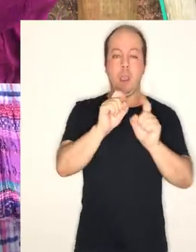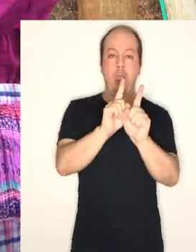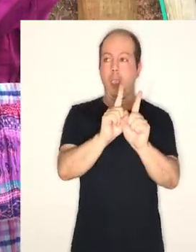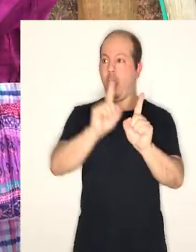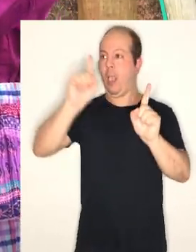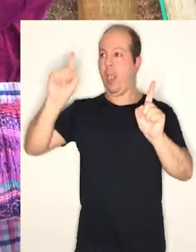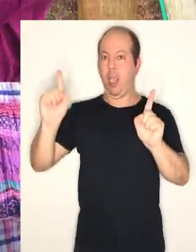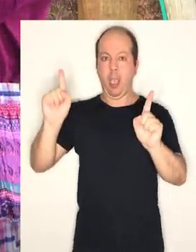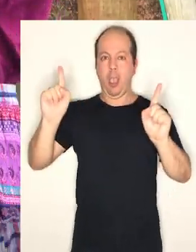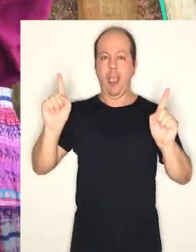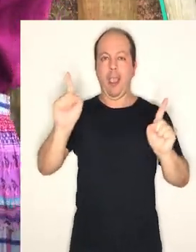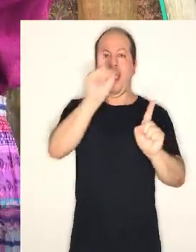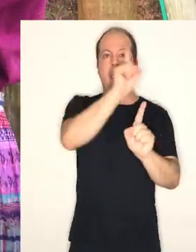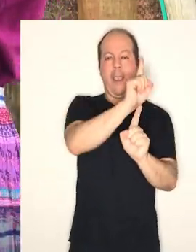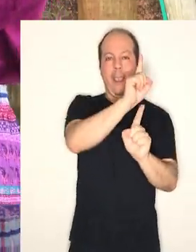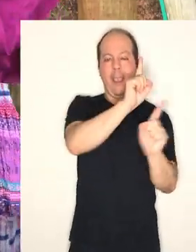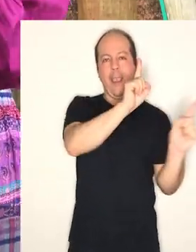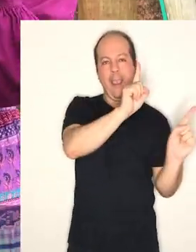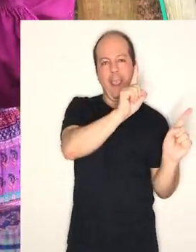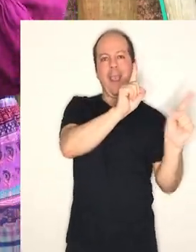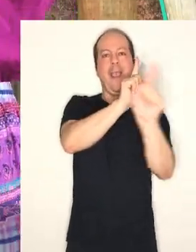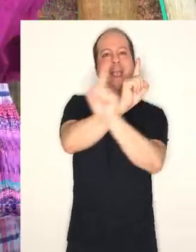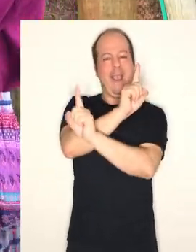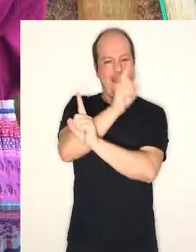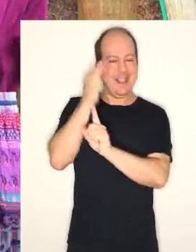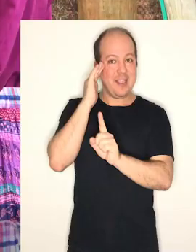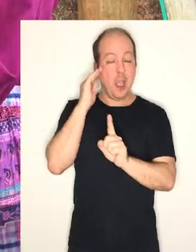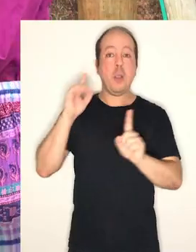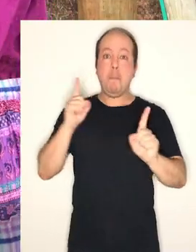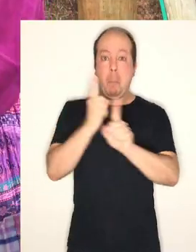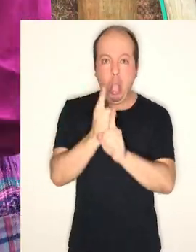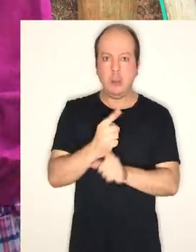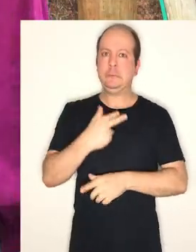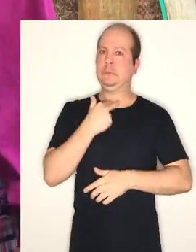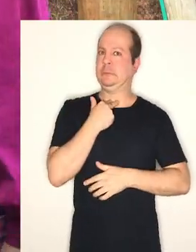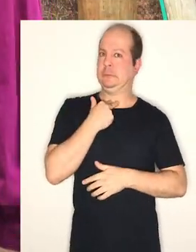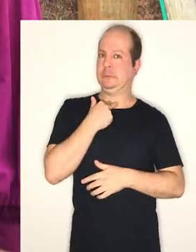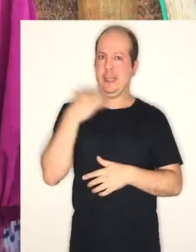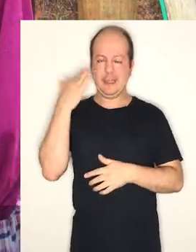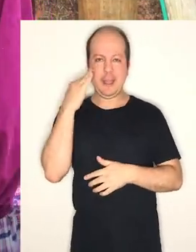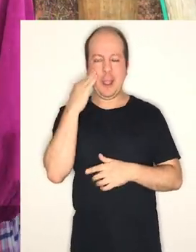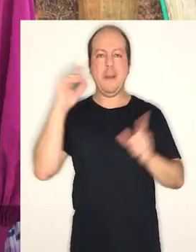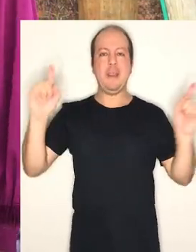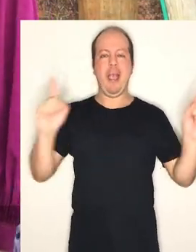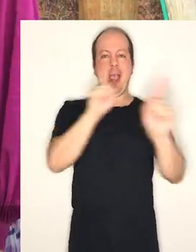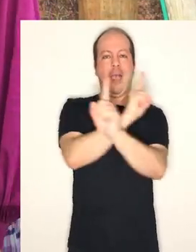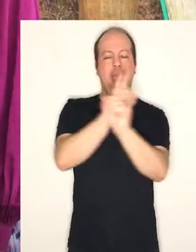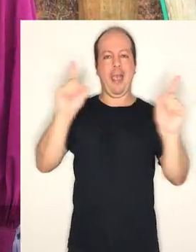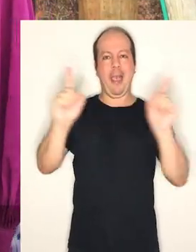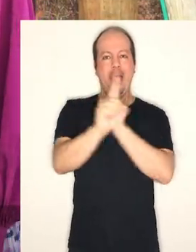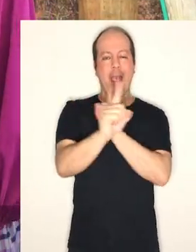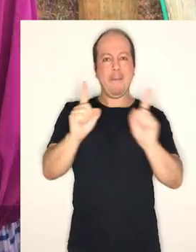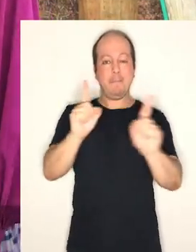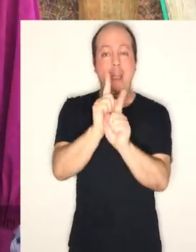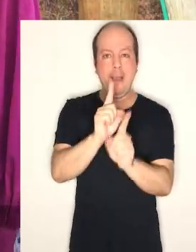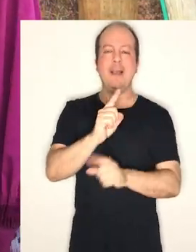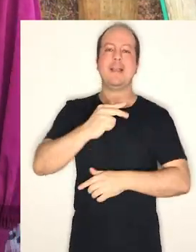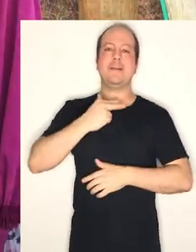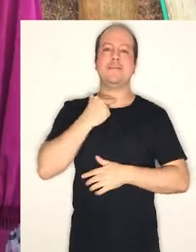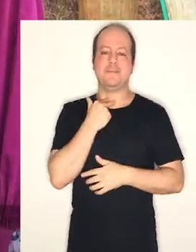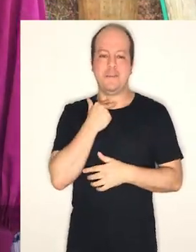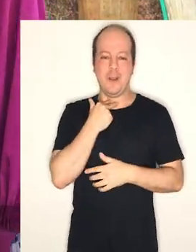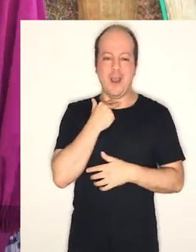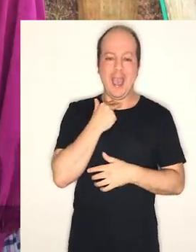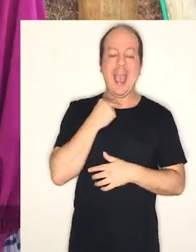para a esquerda e quem está na esquerda vai para a direita. E na brincadeira, um não pode esbarrar no outro.